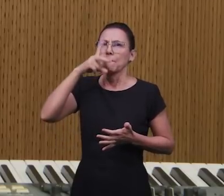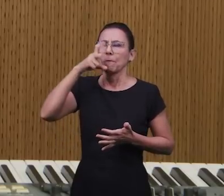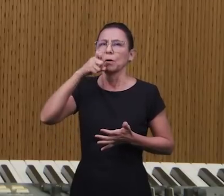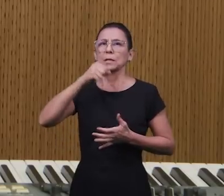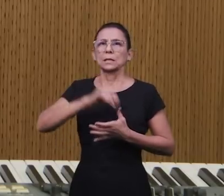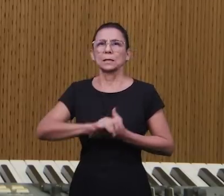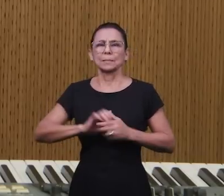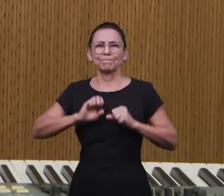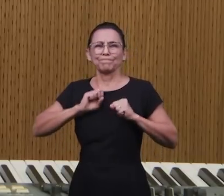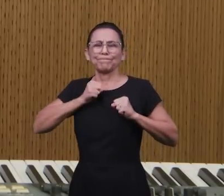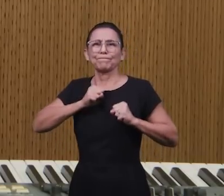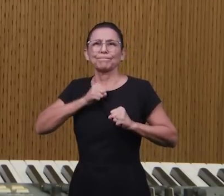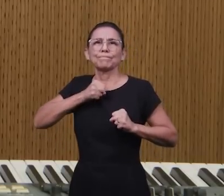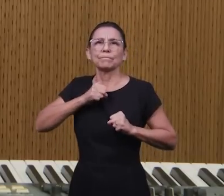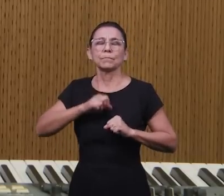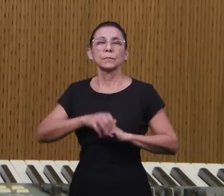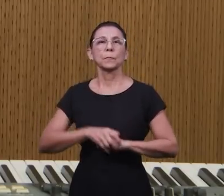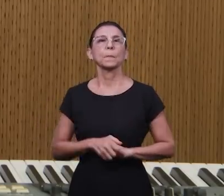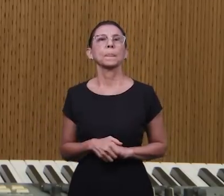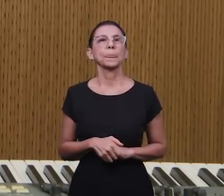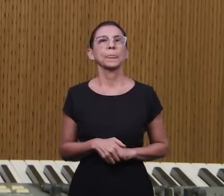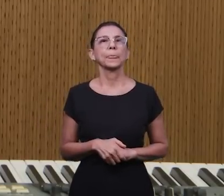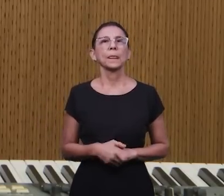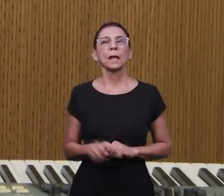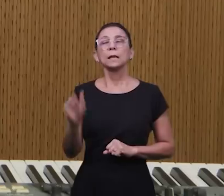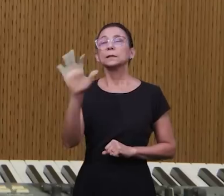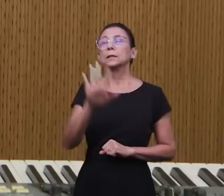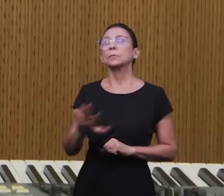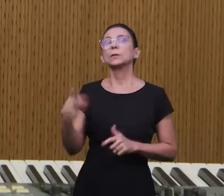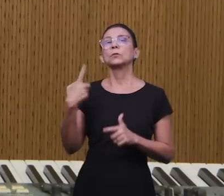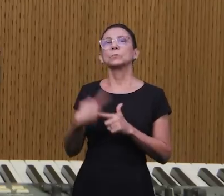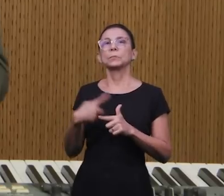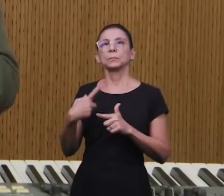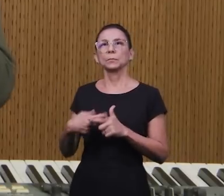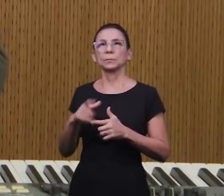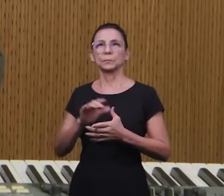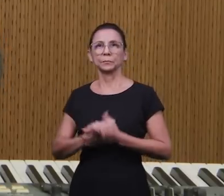que eu trouxe essa imagem? Para nós entendermos a etapa da fonação.